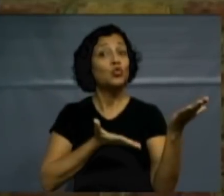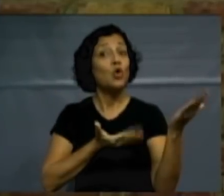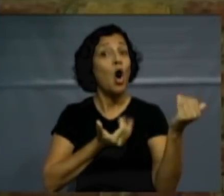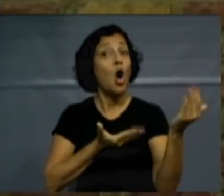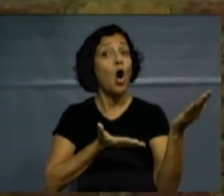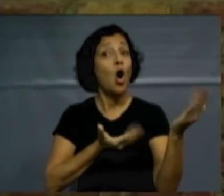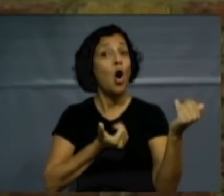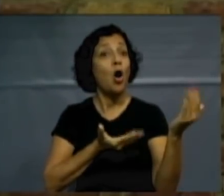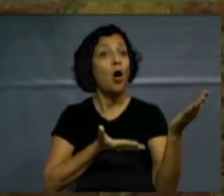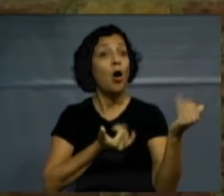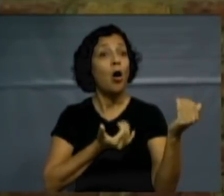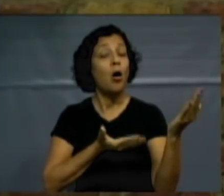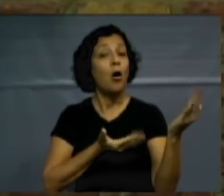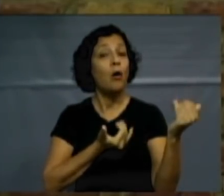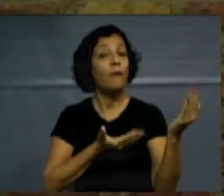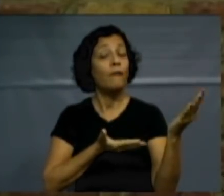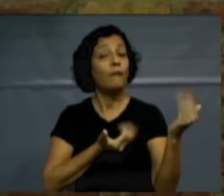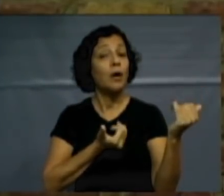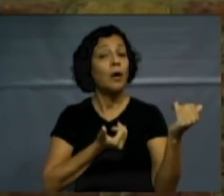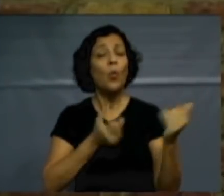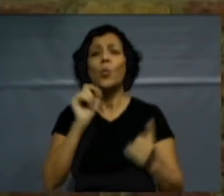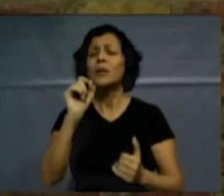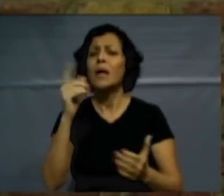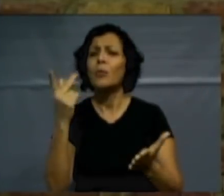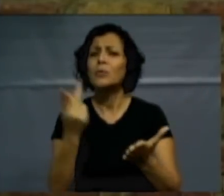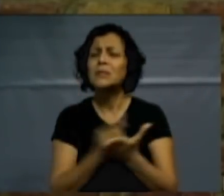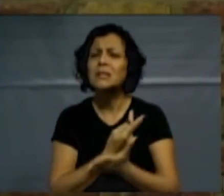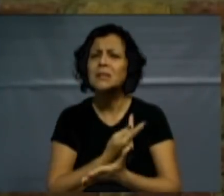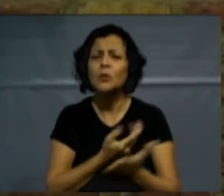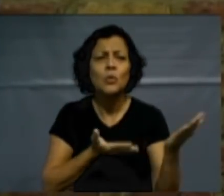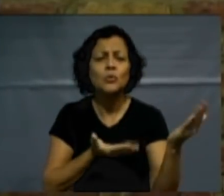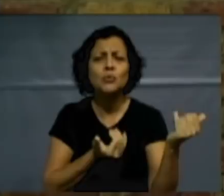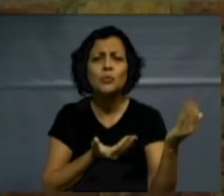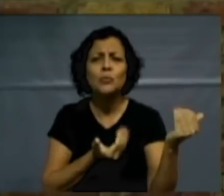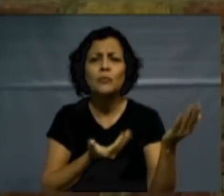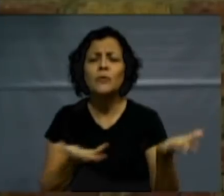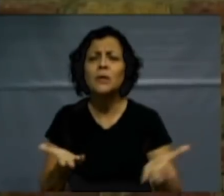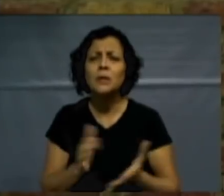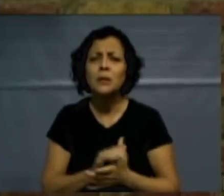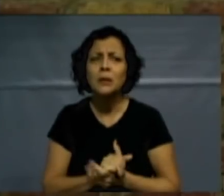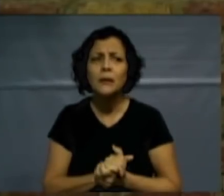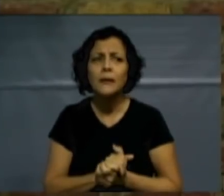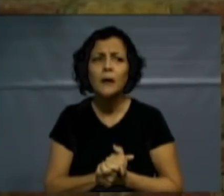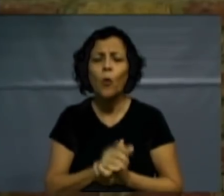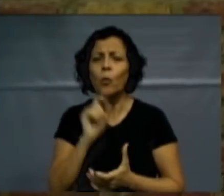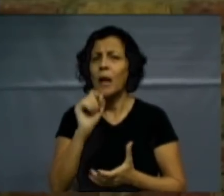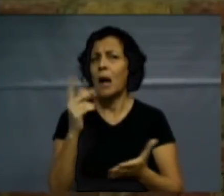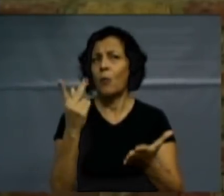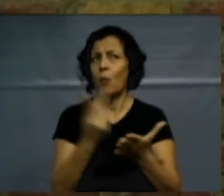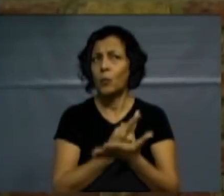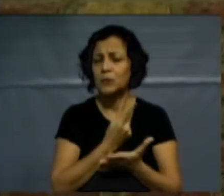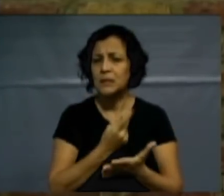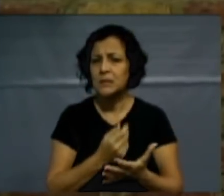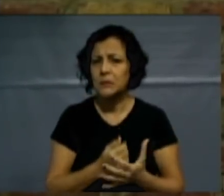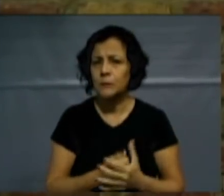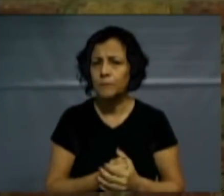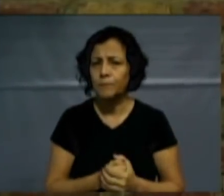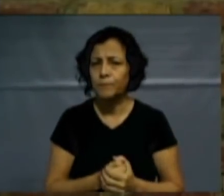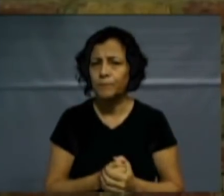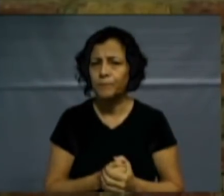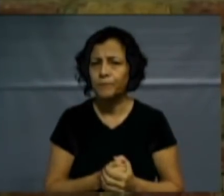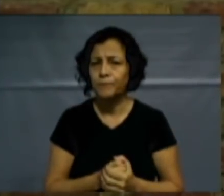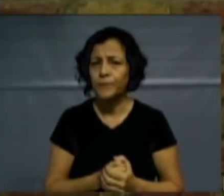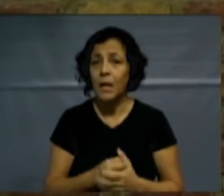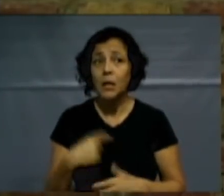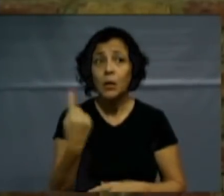A juventude. O que está acontecendo com a nossa juventude? O que está acontecendo? E